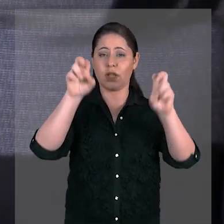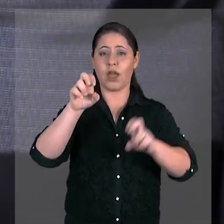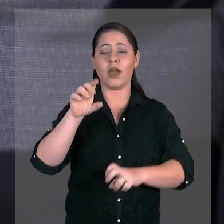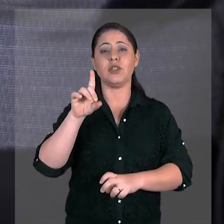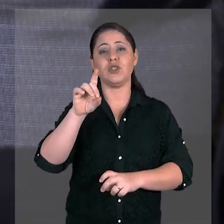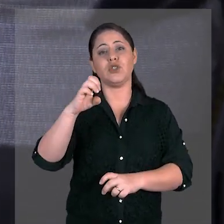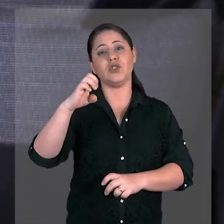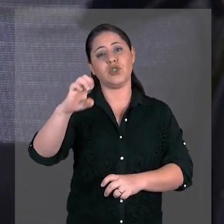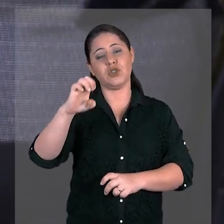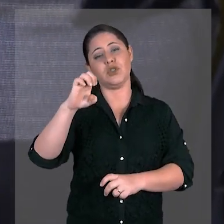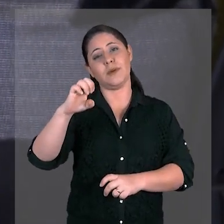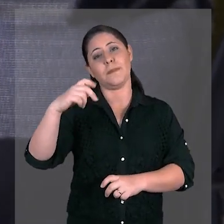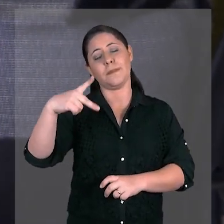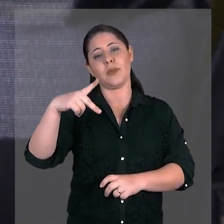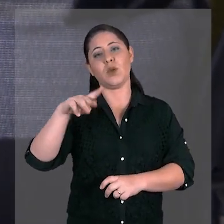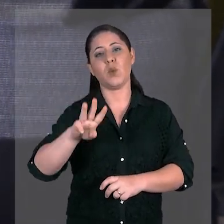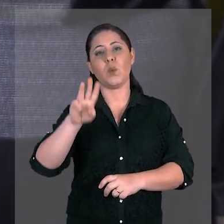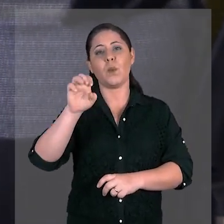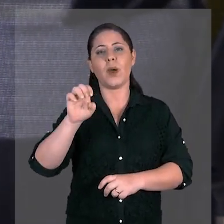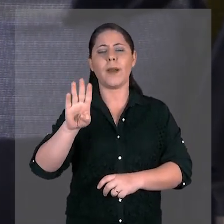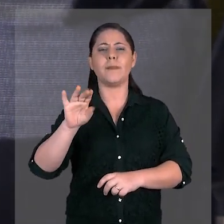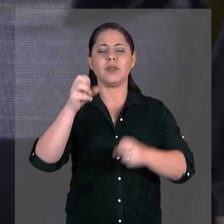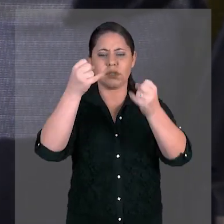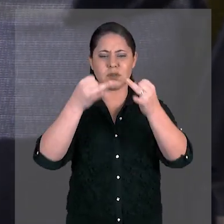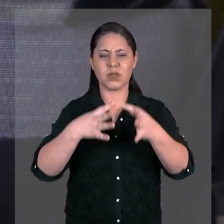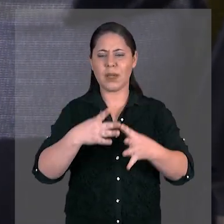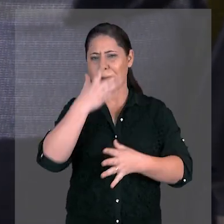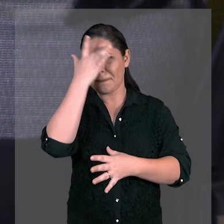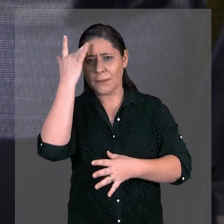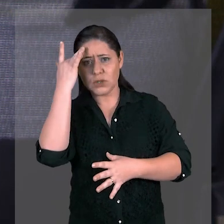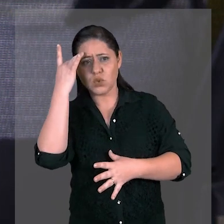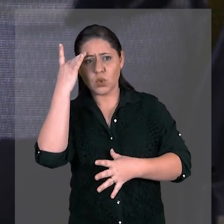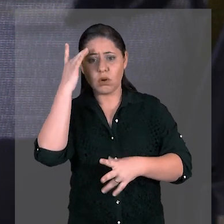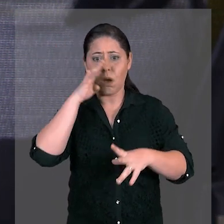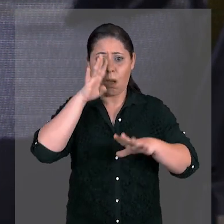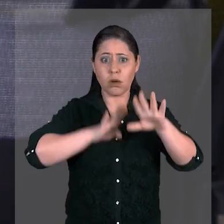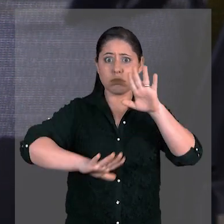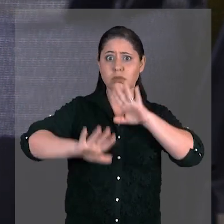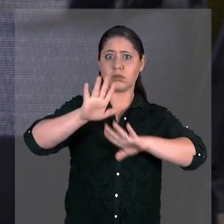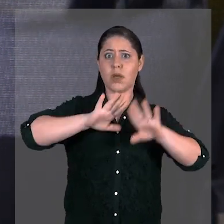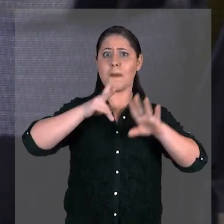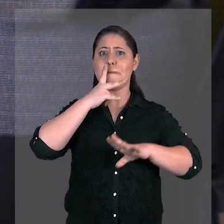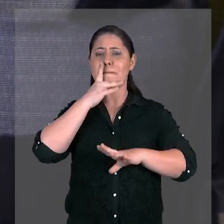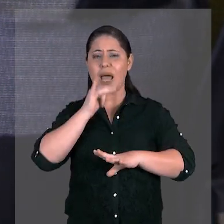Web. Doutora, o que é a Deep Web que tanto aterroriza